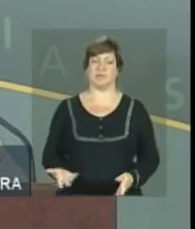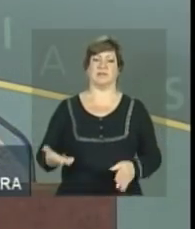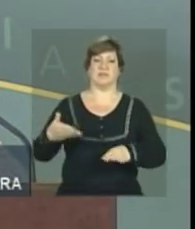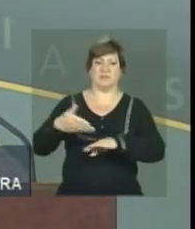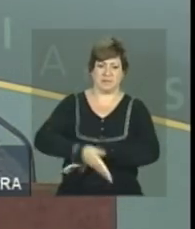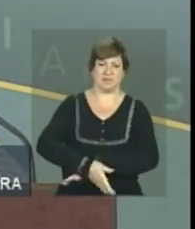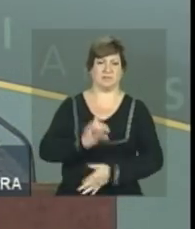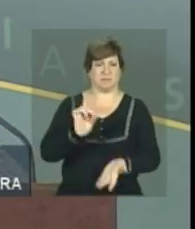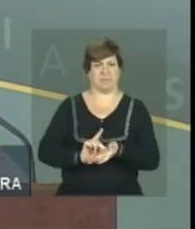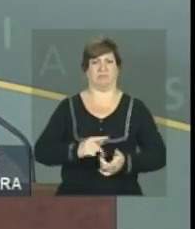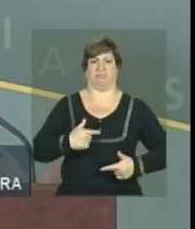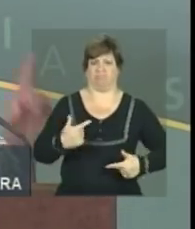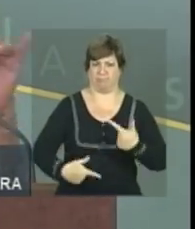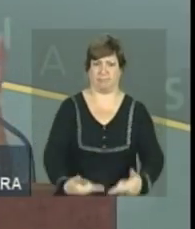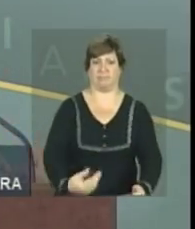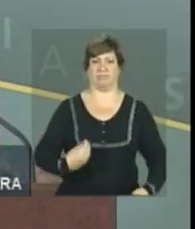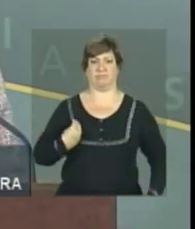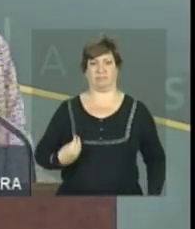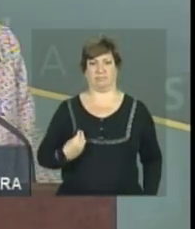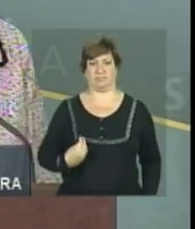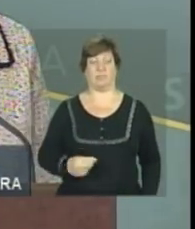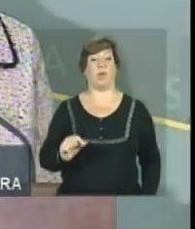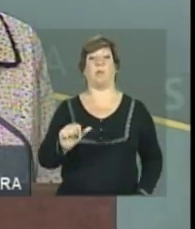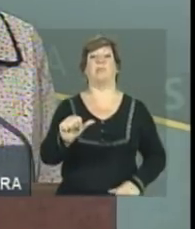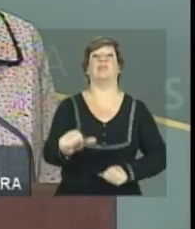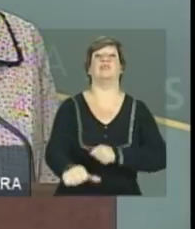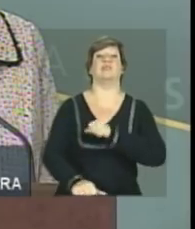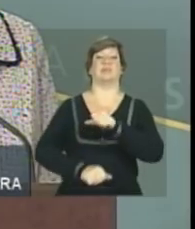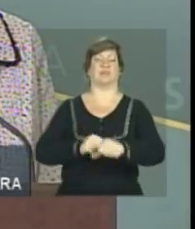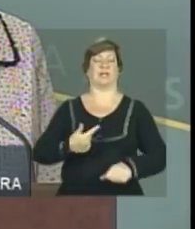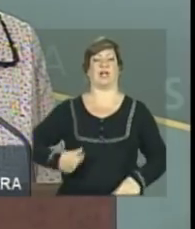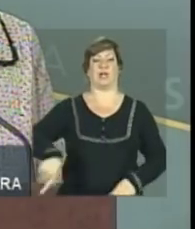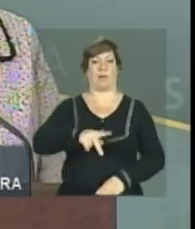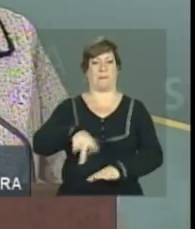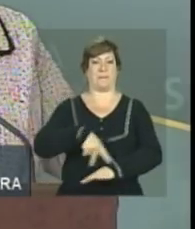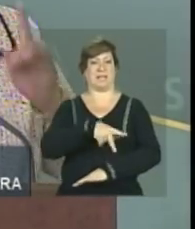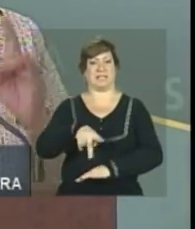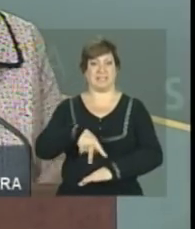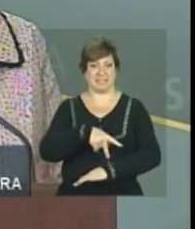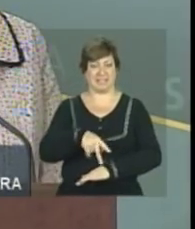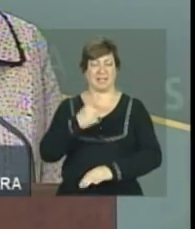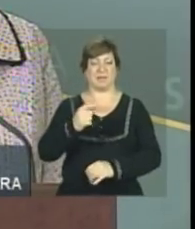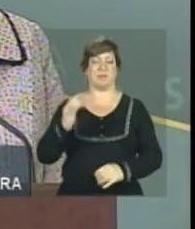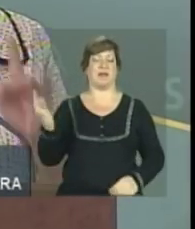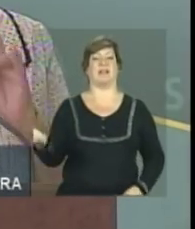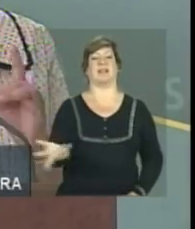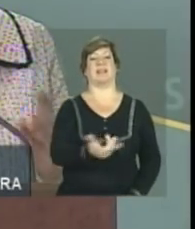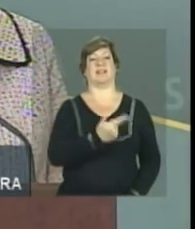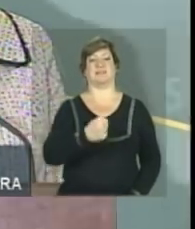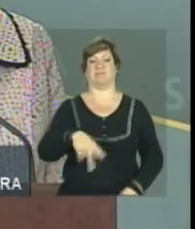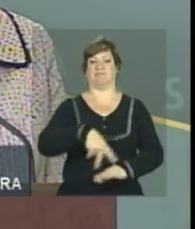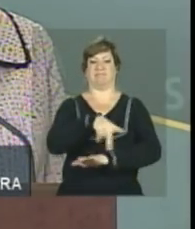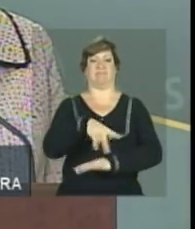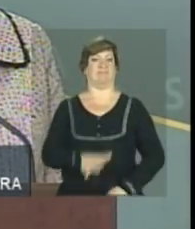participar ativamente da transformação do nosso país numa grande